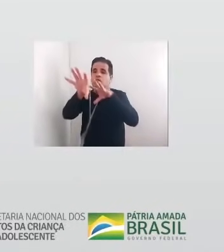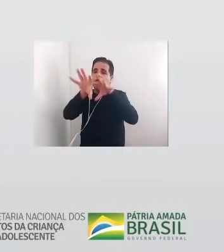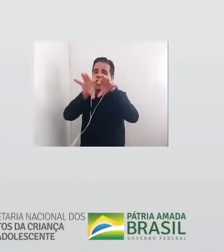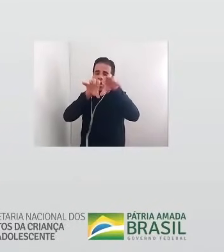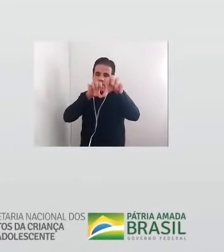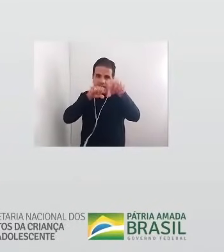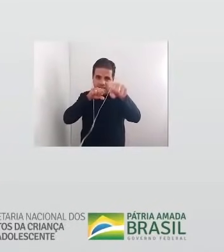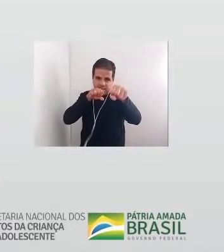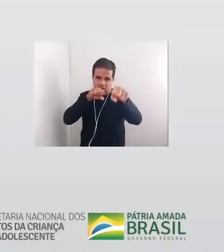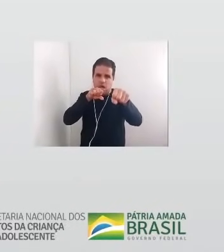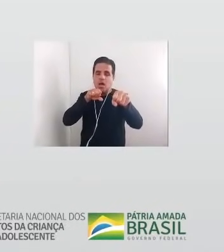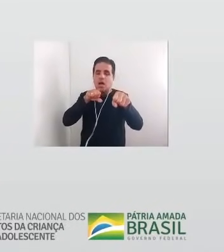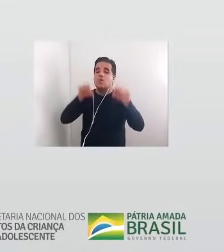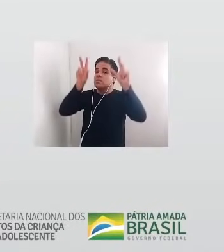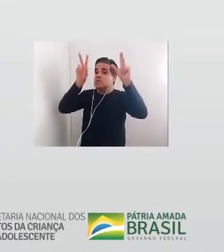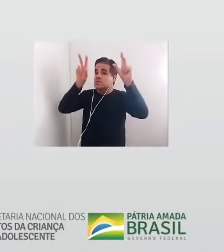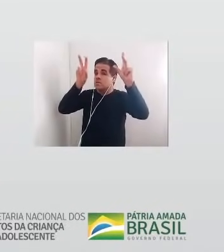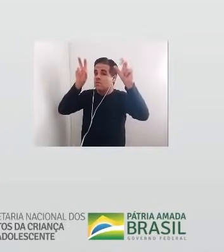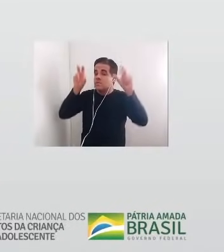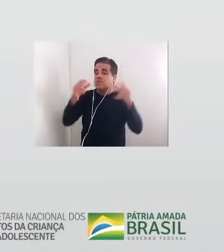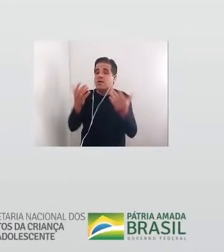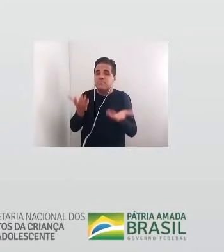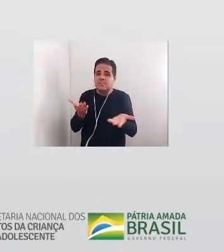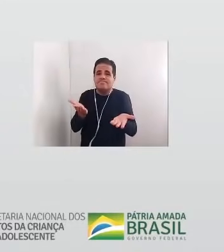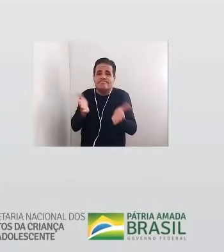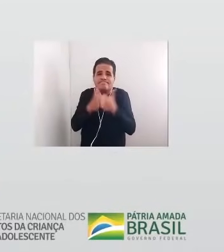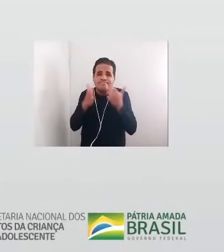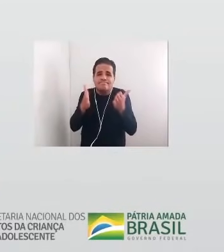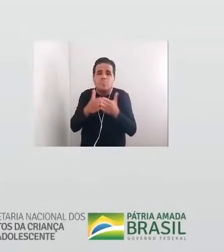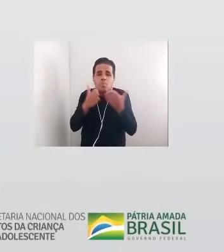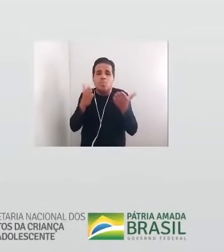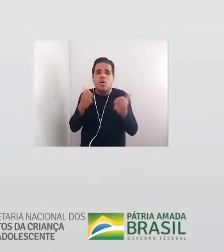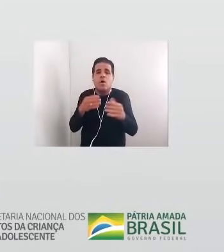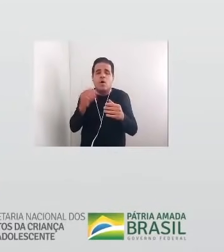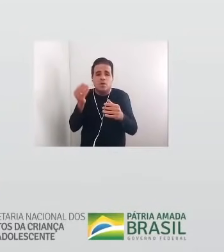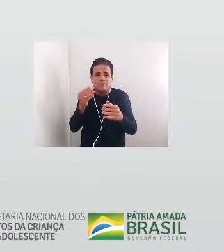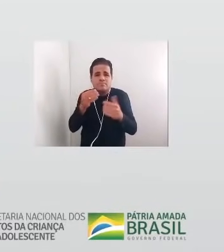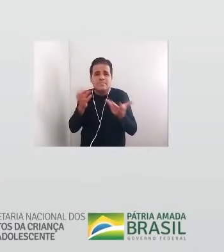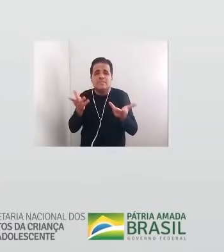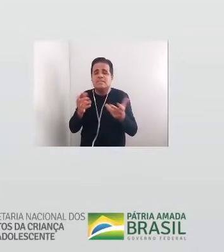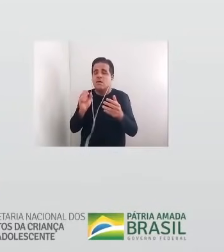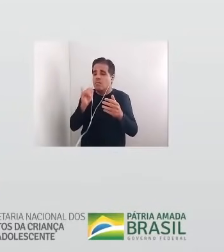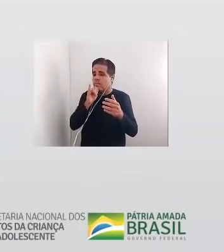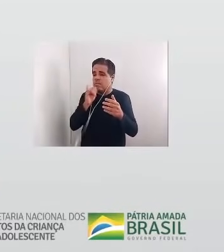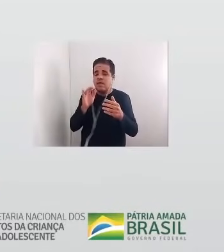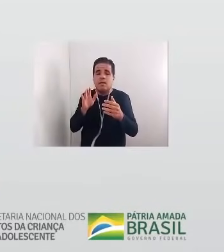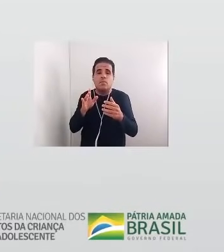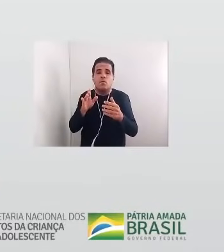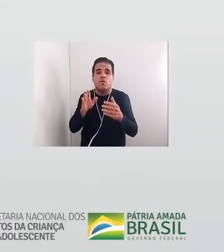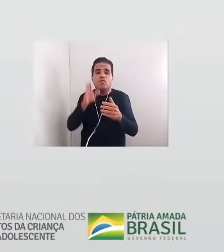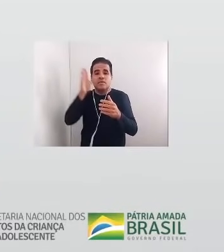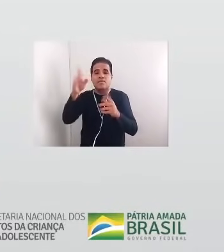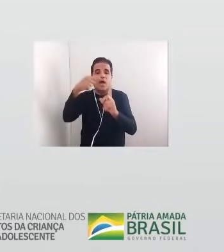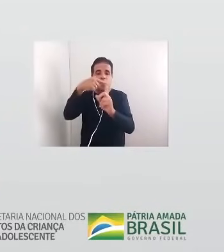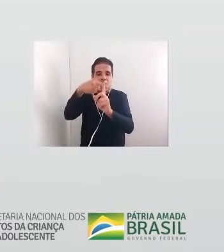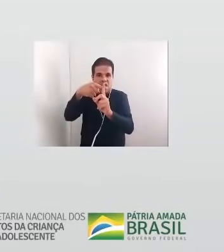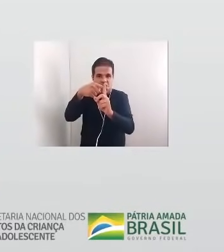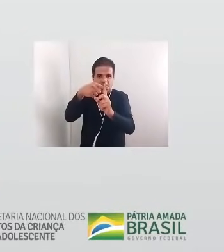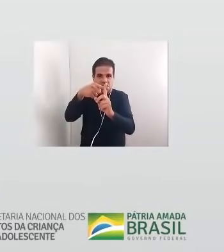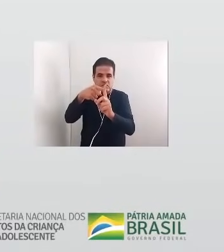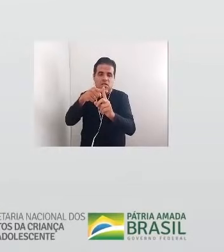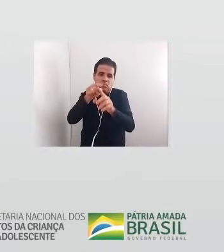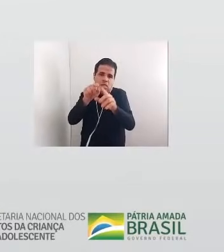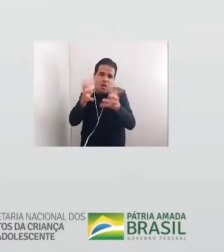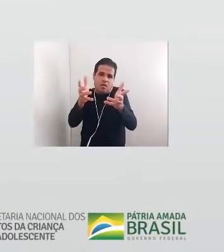em situação de vulnerabilidade. Então, vamos dar um exemplo. Quando você vai a uma igreja, porque você